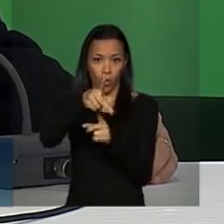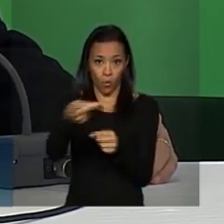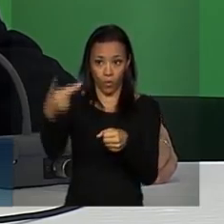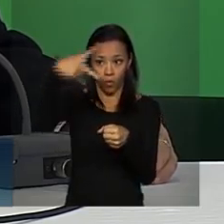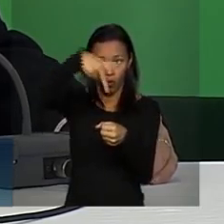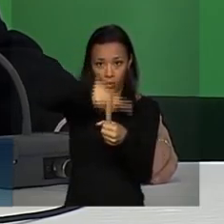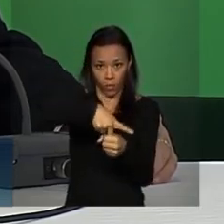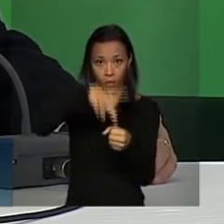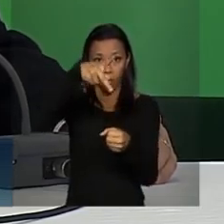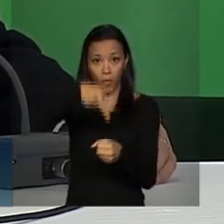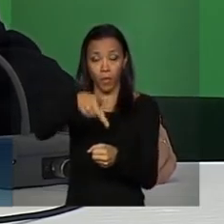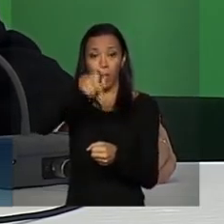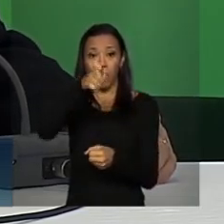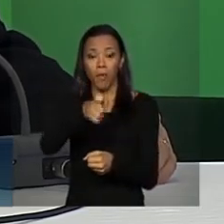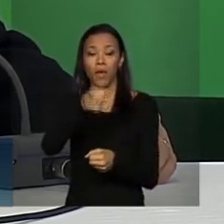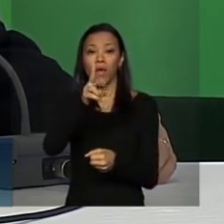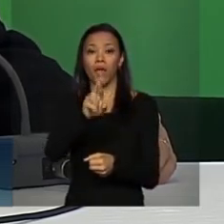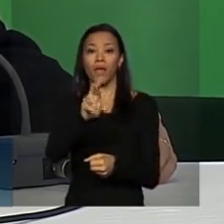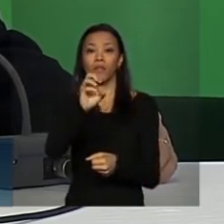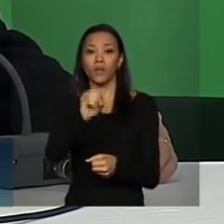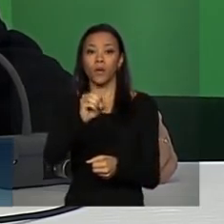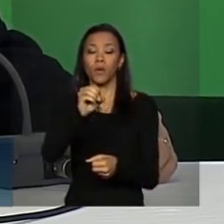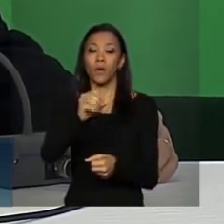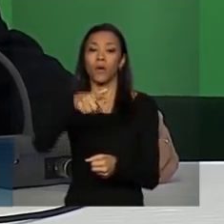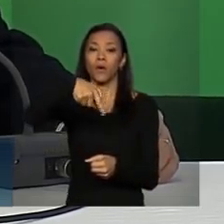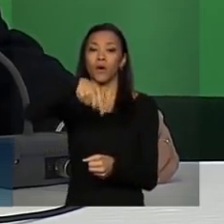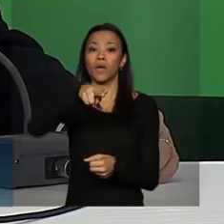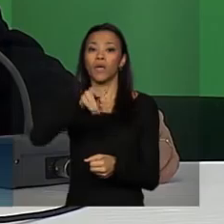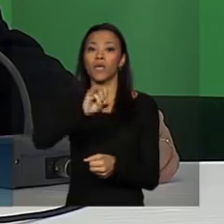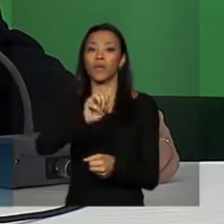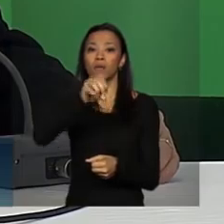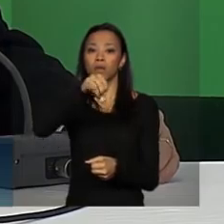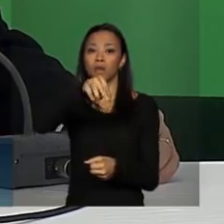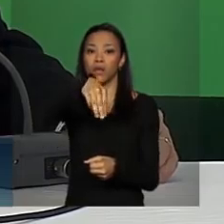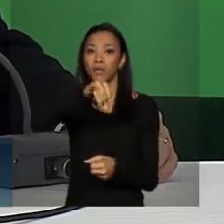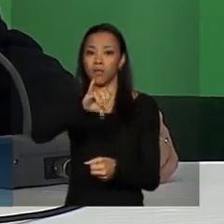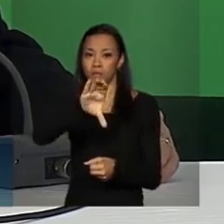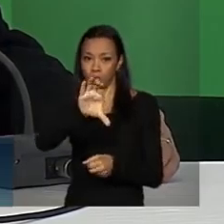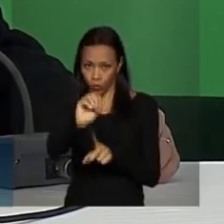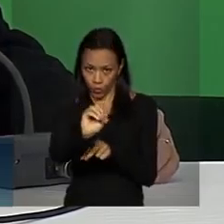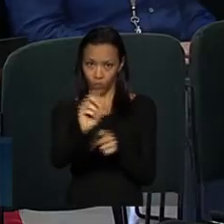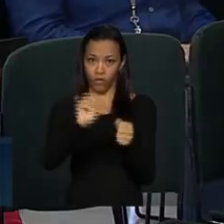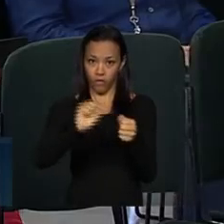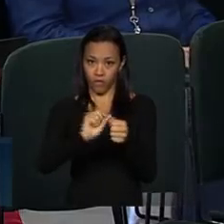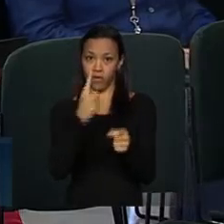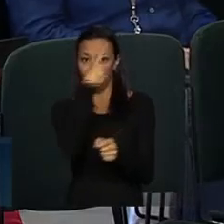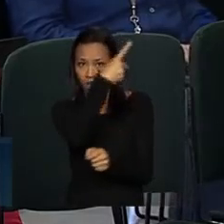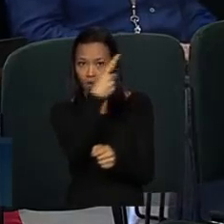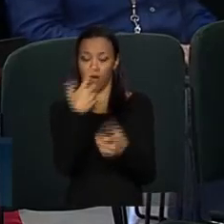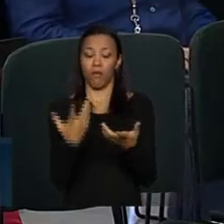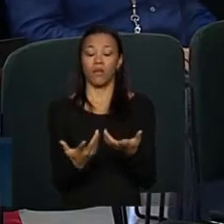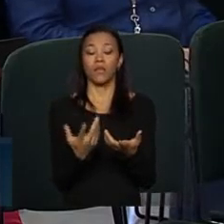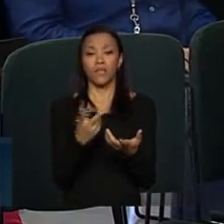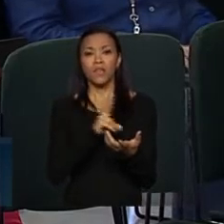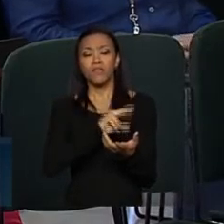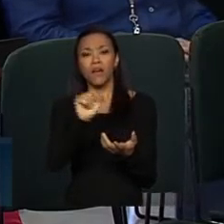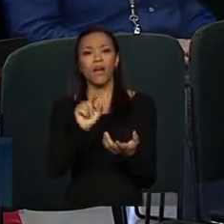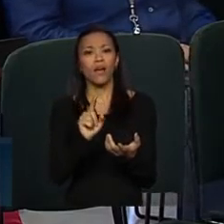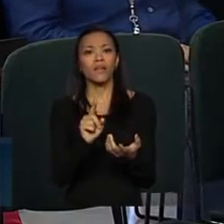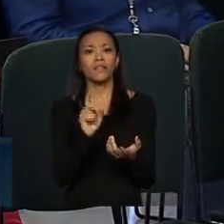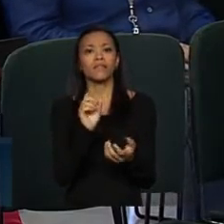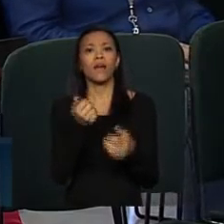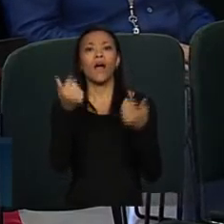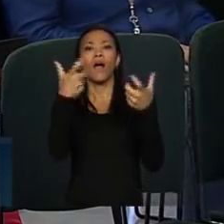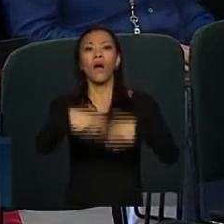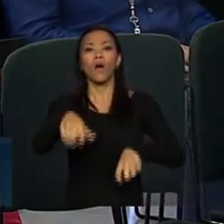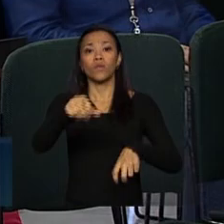a Braskem e a mexicana Idesa, um projeto chamado Etileno 21, que vai ficar no